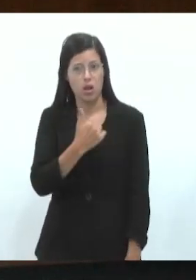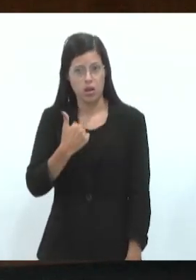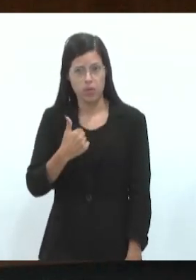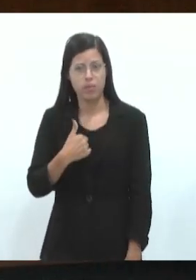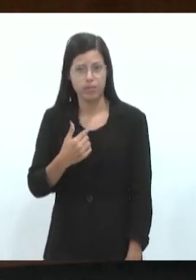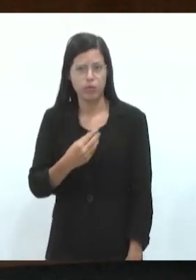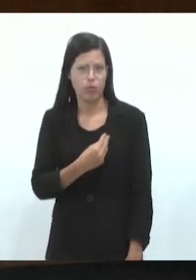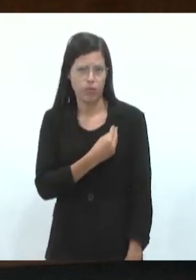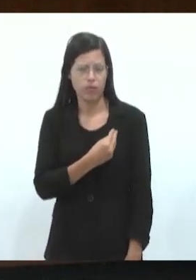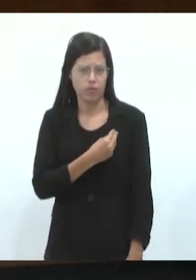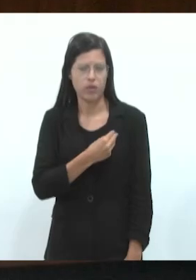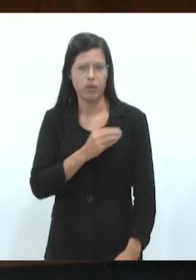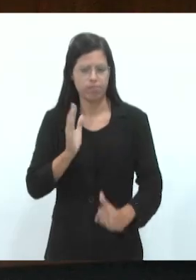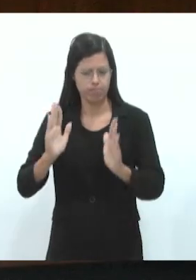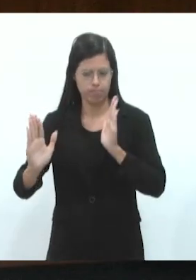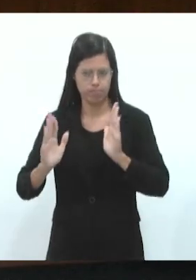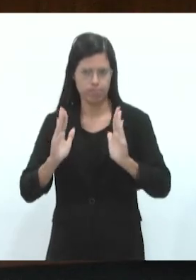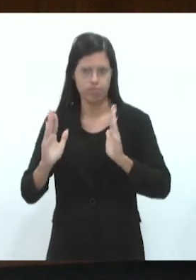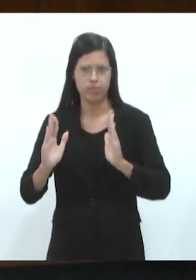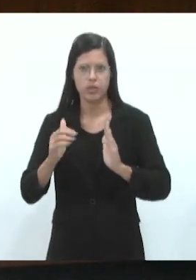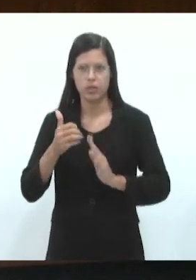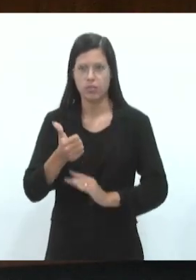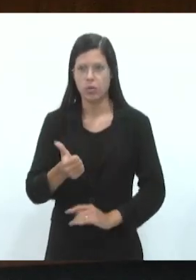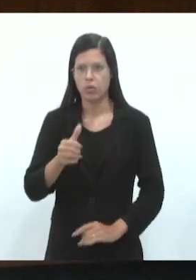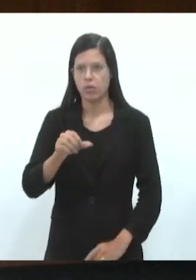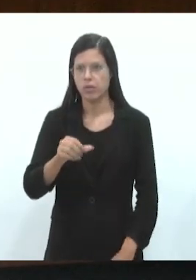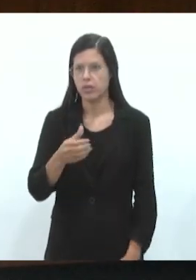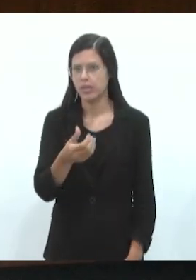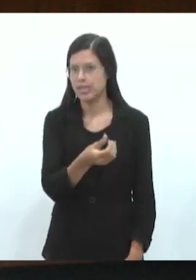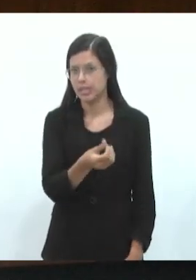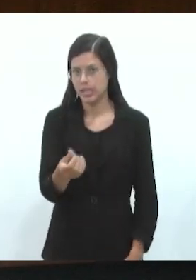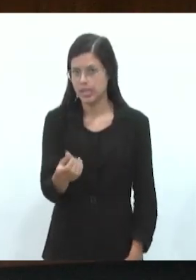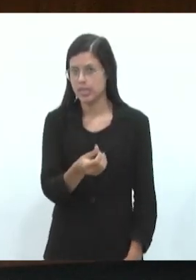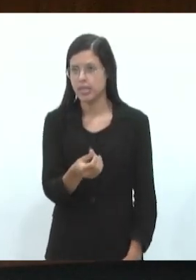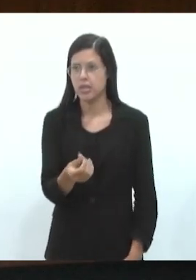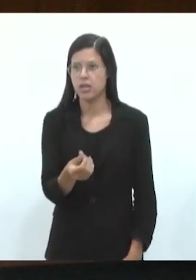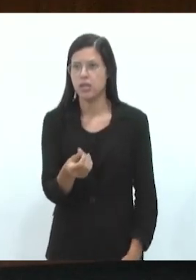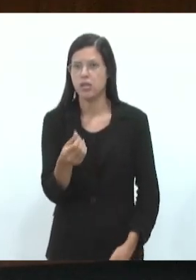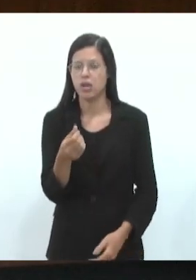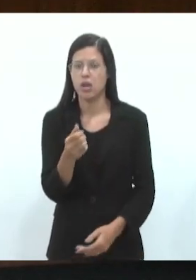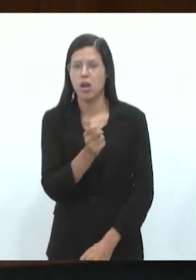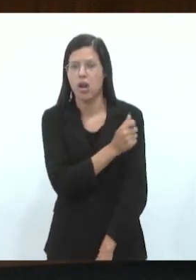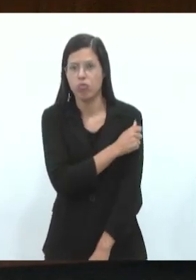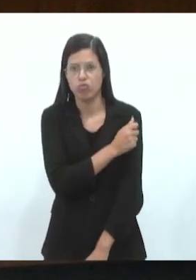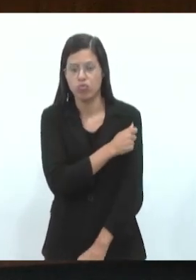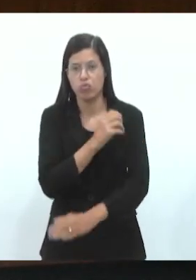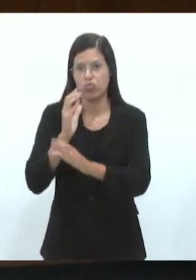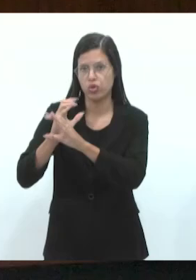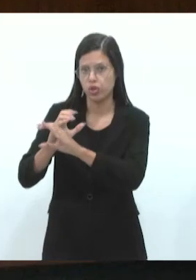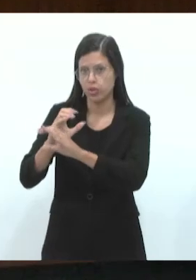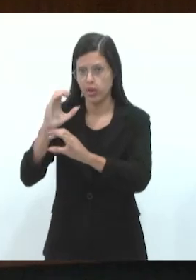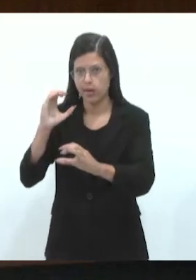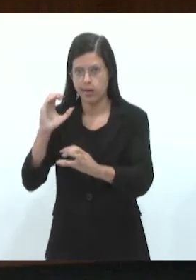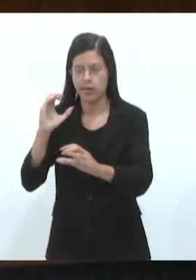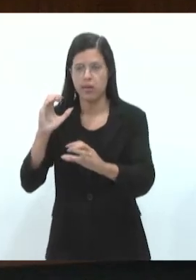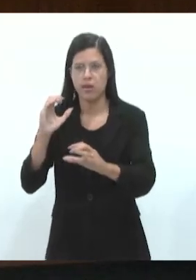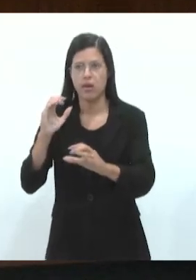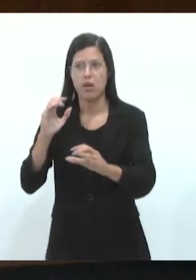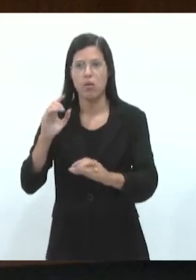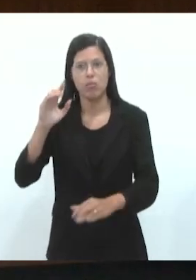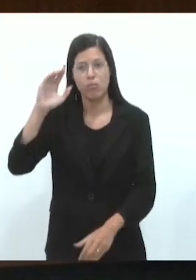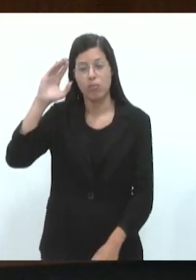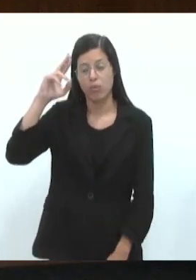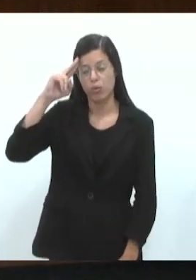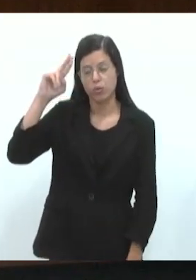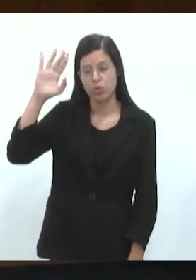período. Em 1966, eu era estudante de engenharia, e um dos meus sonhos